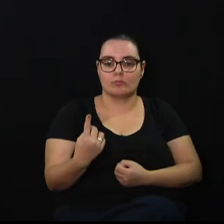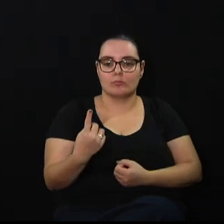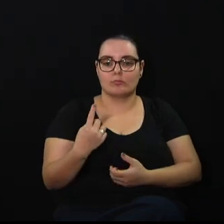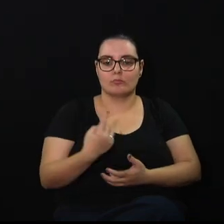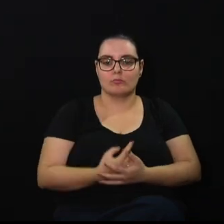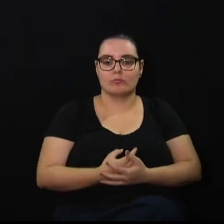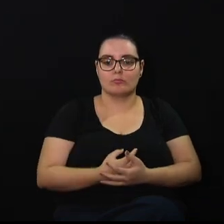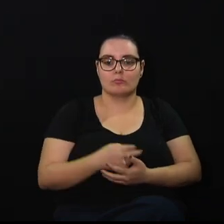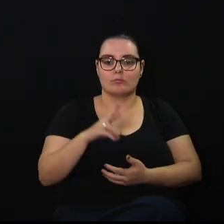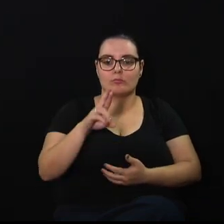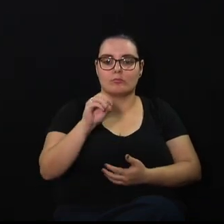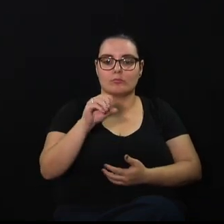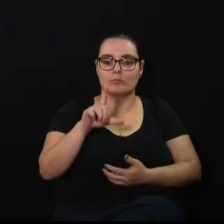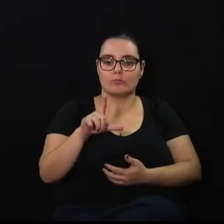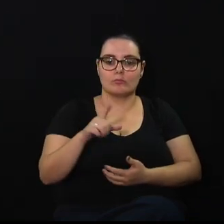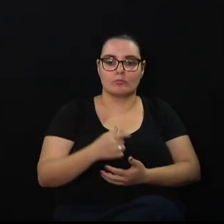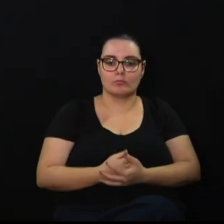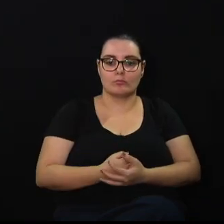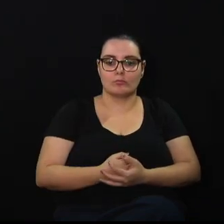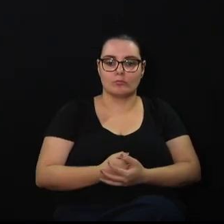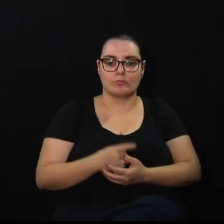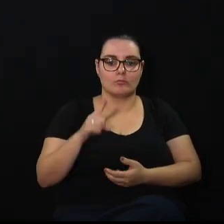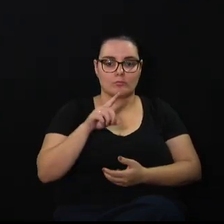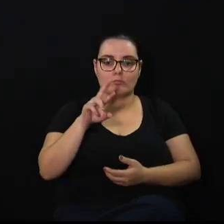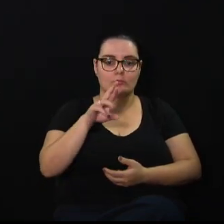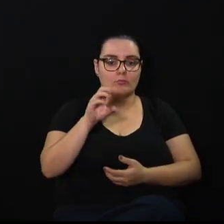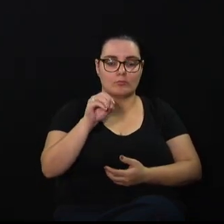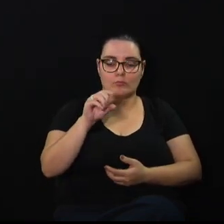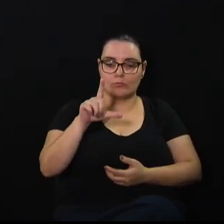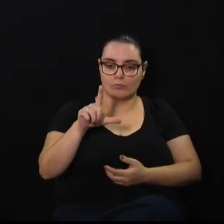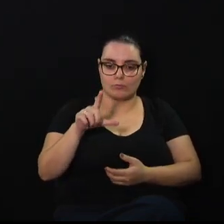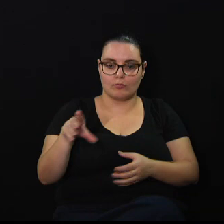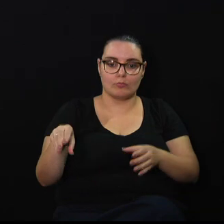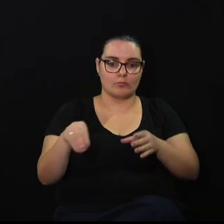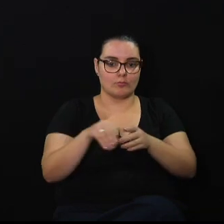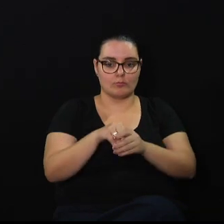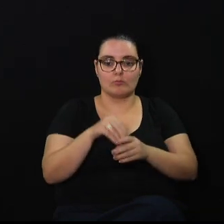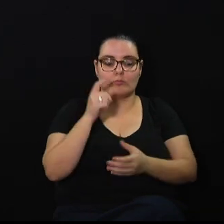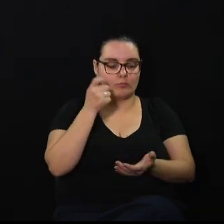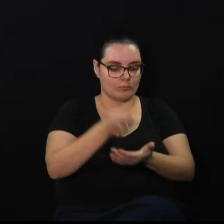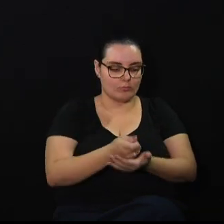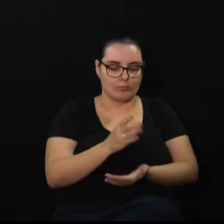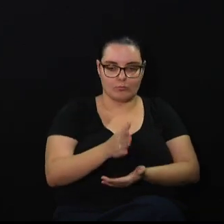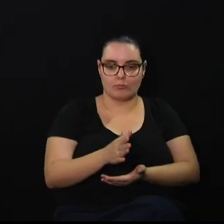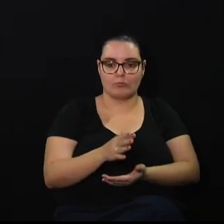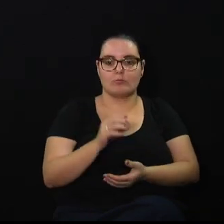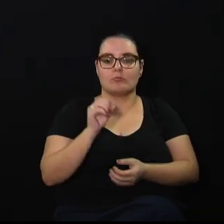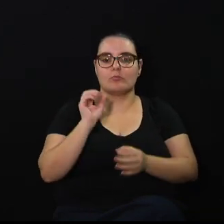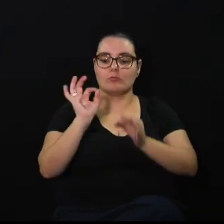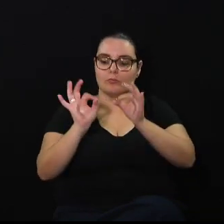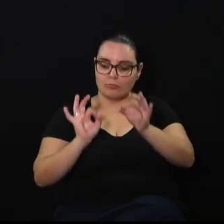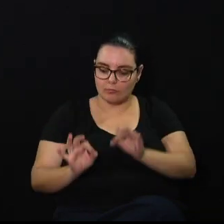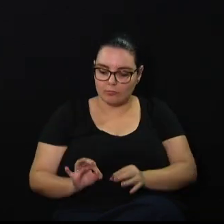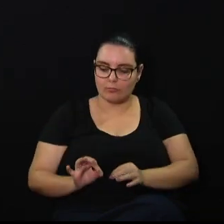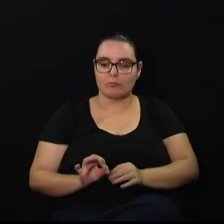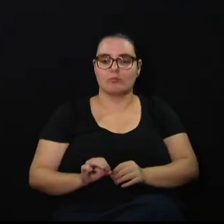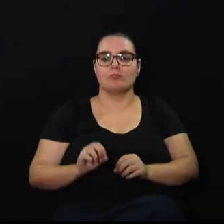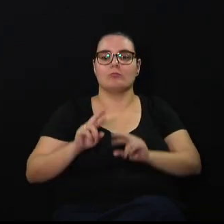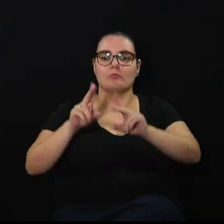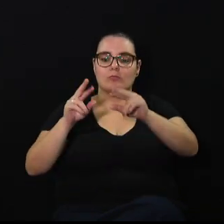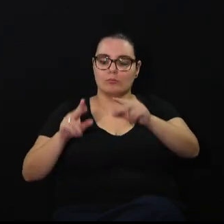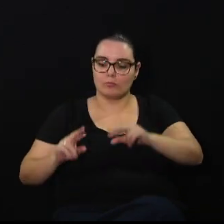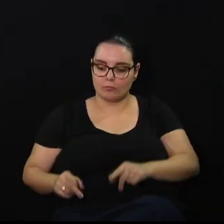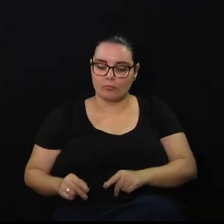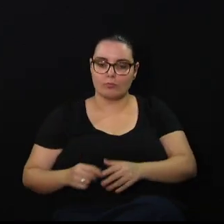rol que não é um rol taxativo é um rol exemplificativo de condutas que são lá descritas e que são